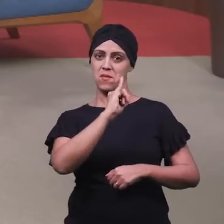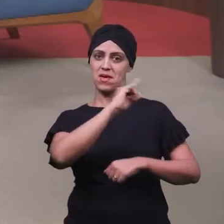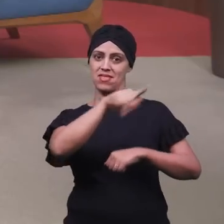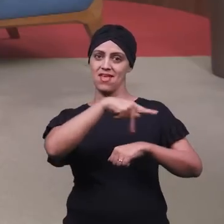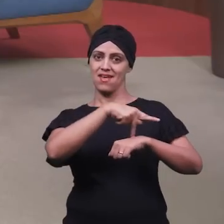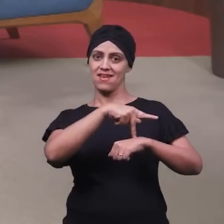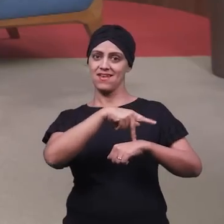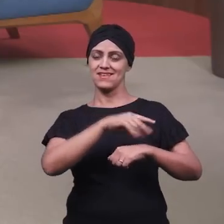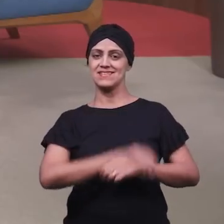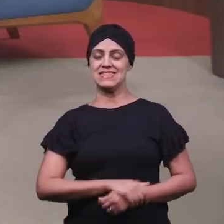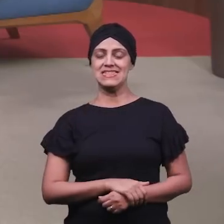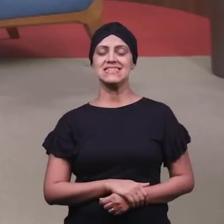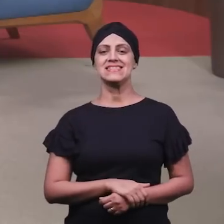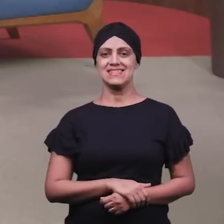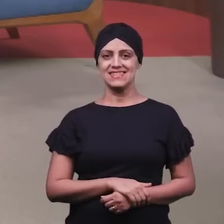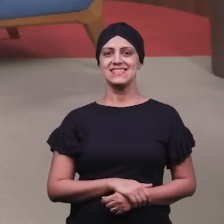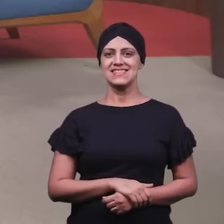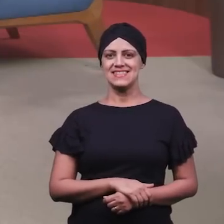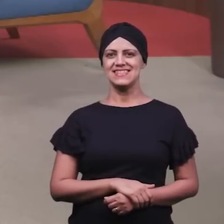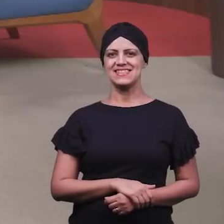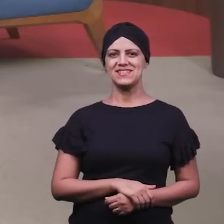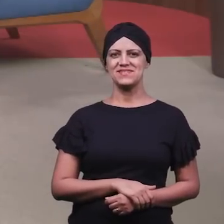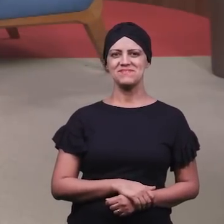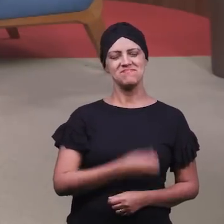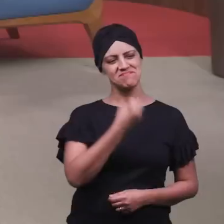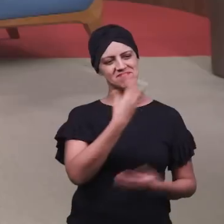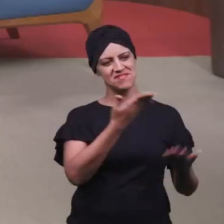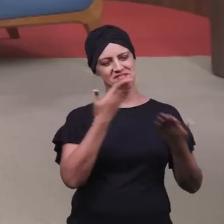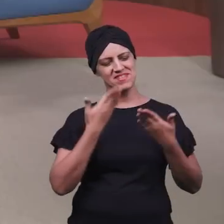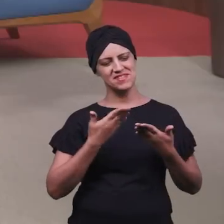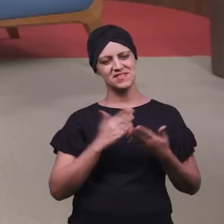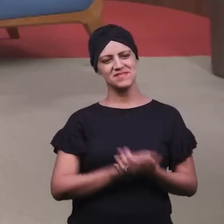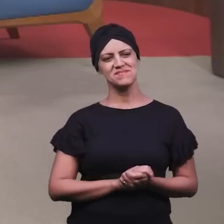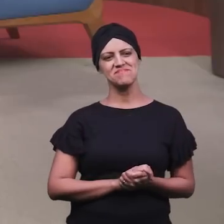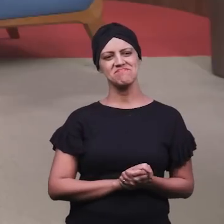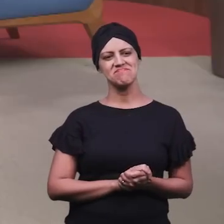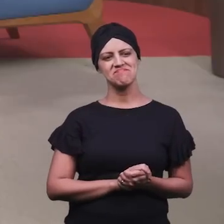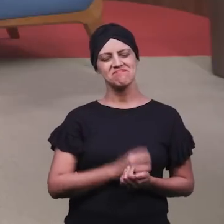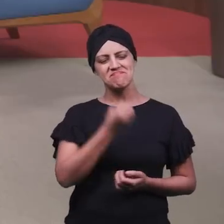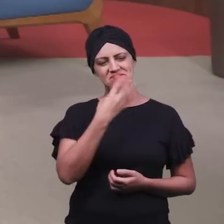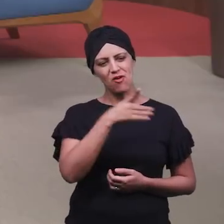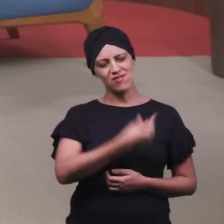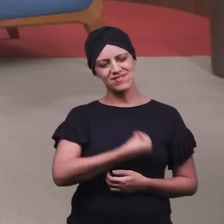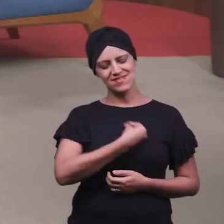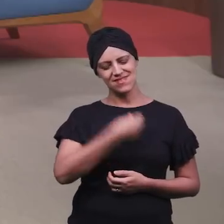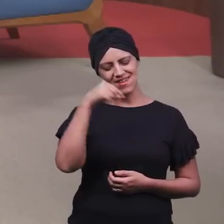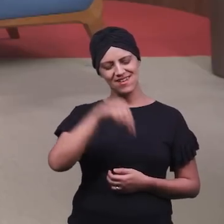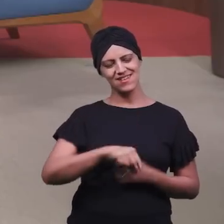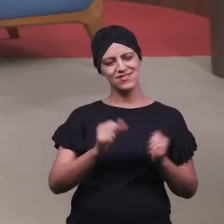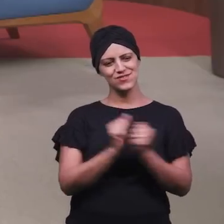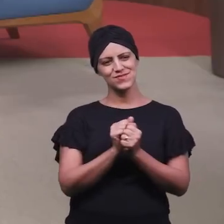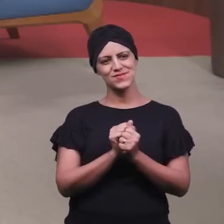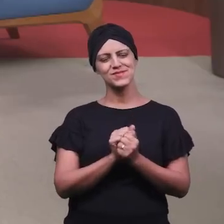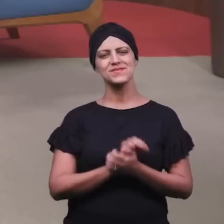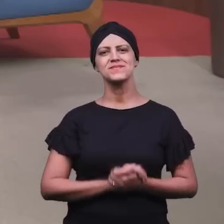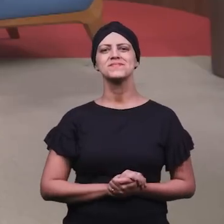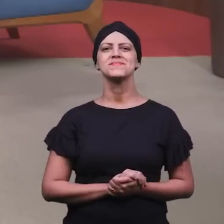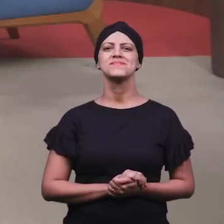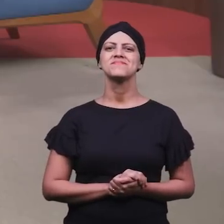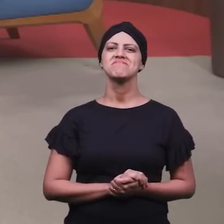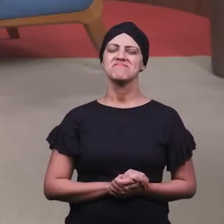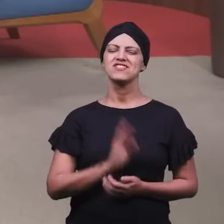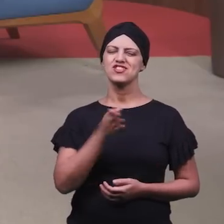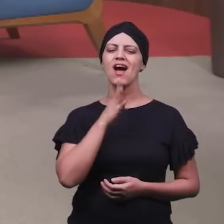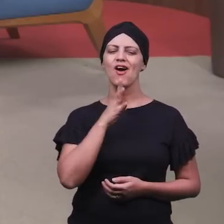dizer. Pastor Ricardo Bravin, seja bem-vindo. Muito obrigado, muito bom ter pastor Daniel conosco aqui. Já conheço o Ricardo Bravin de